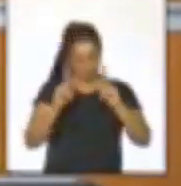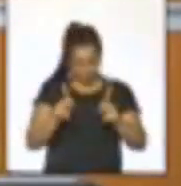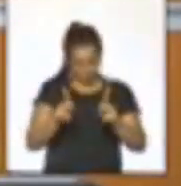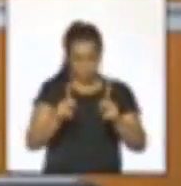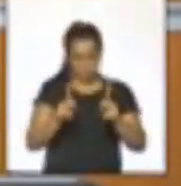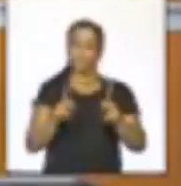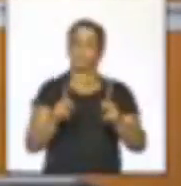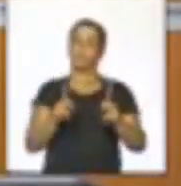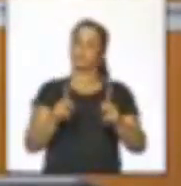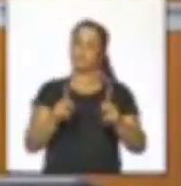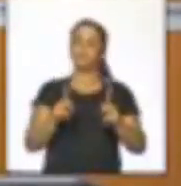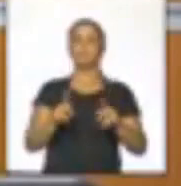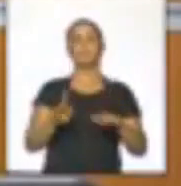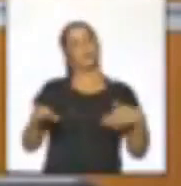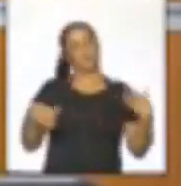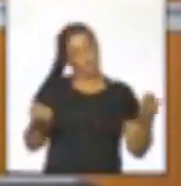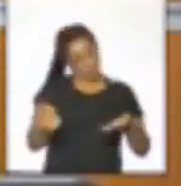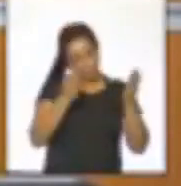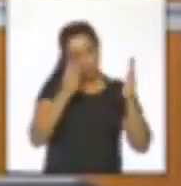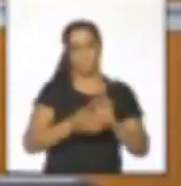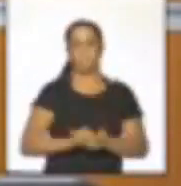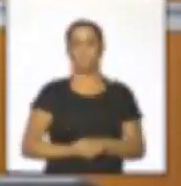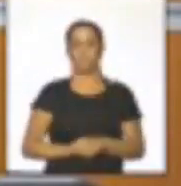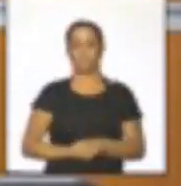ok? Então vamos lá.